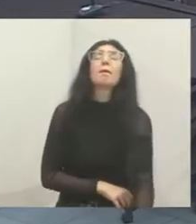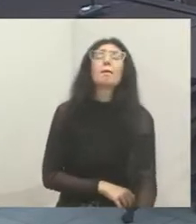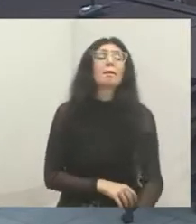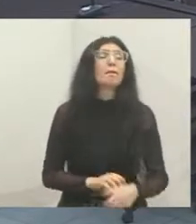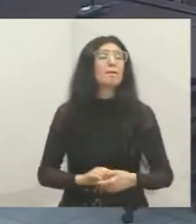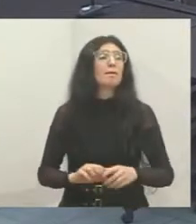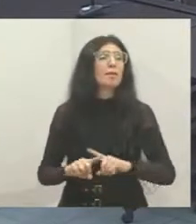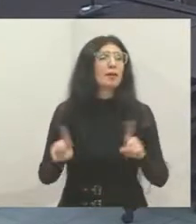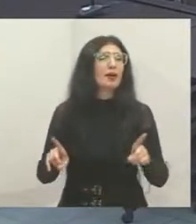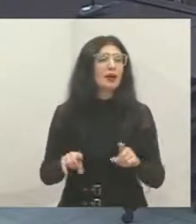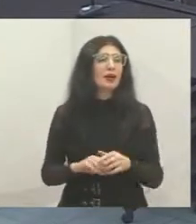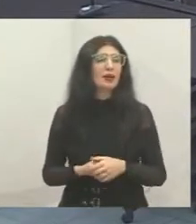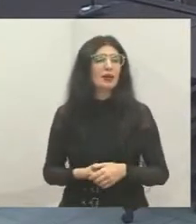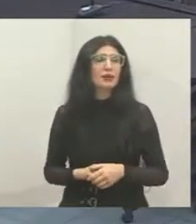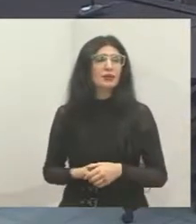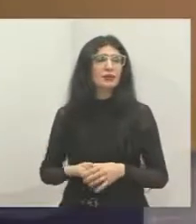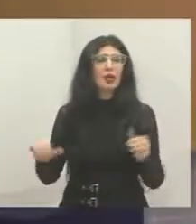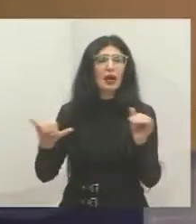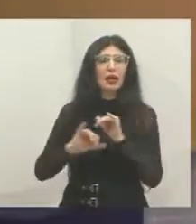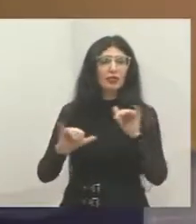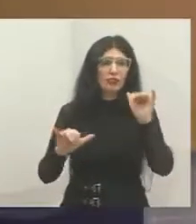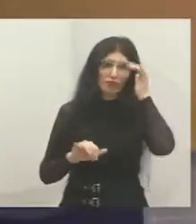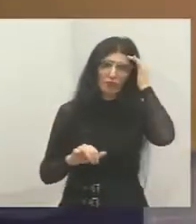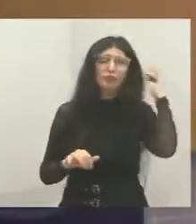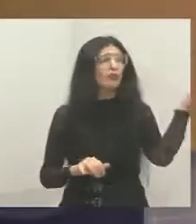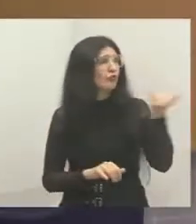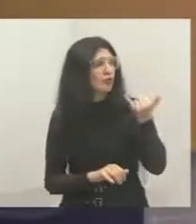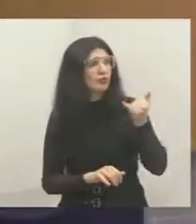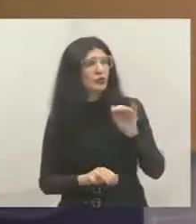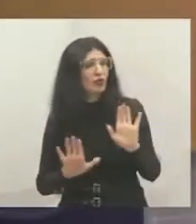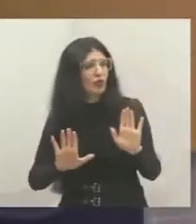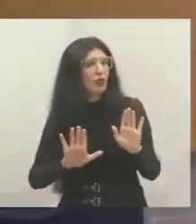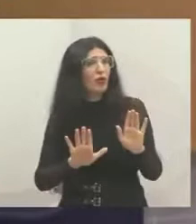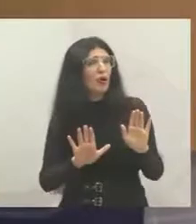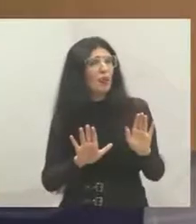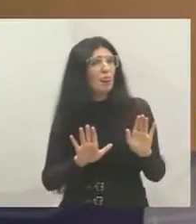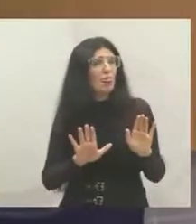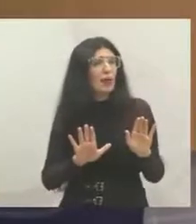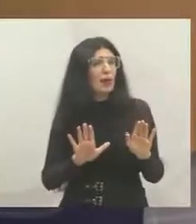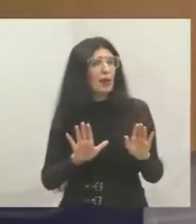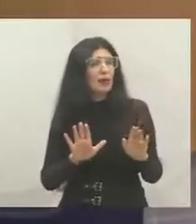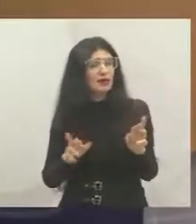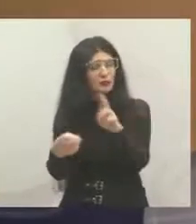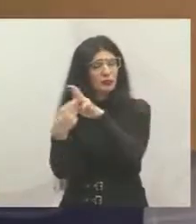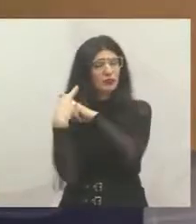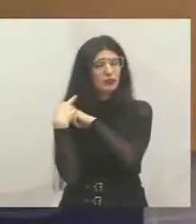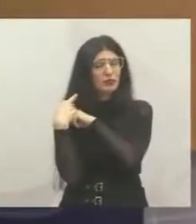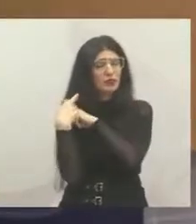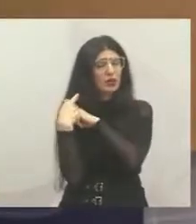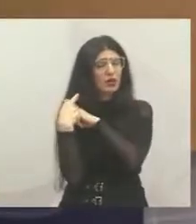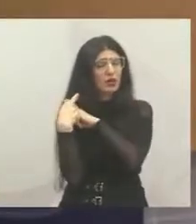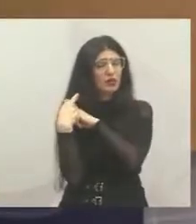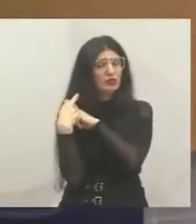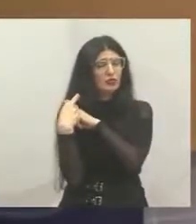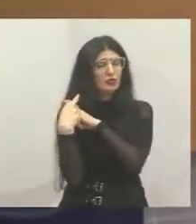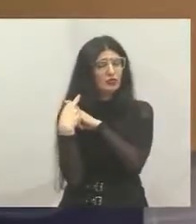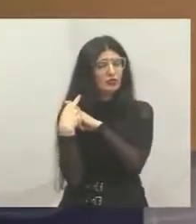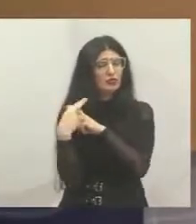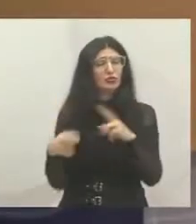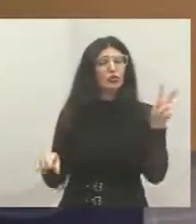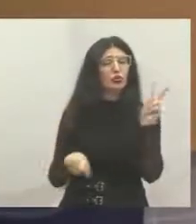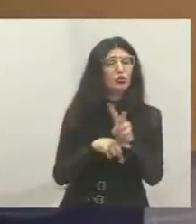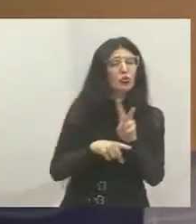da informação de como está o andamento das obras, né, porque quem cuida dessa parte é o infraestrutura, né, eu não sei como é que está o andamento, porque tem